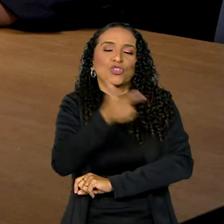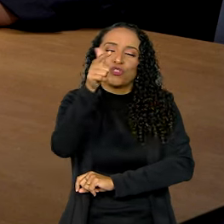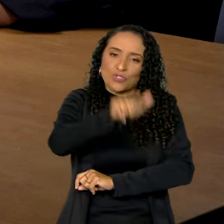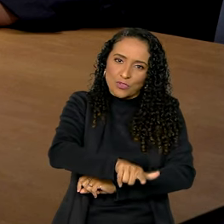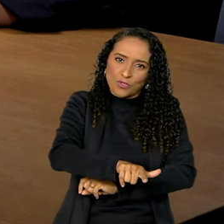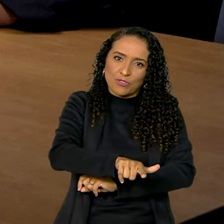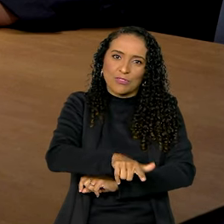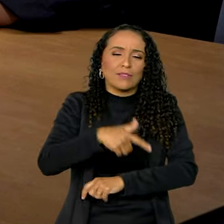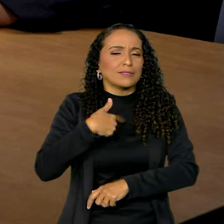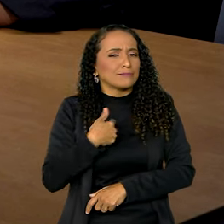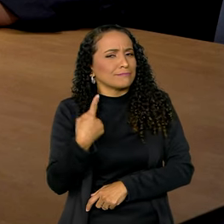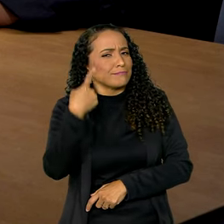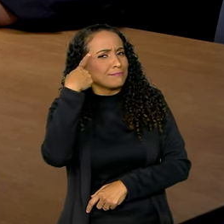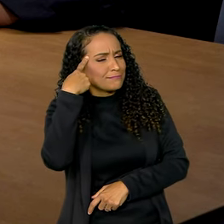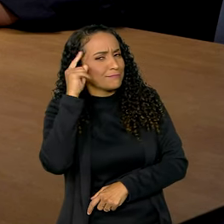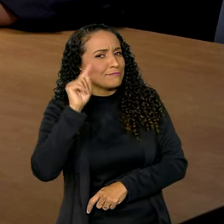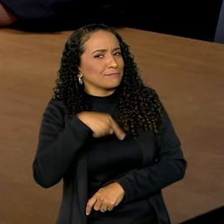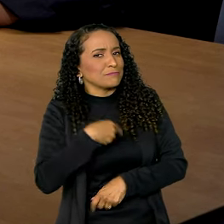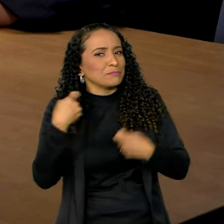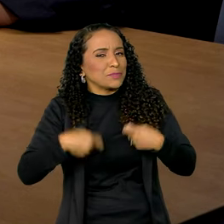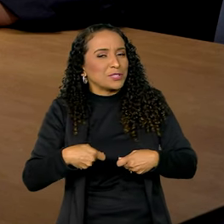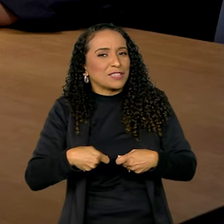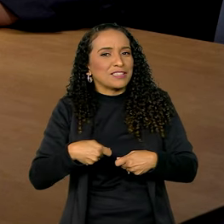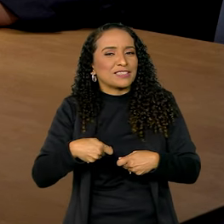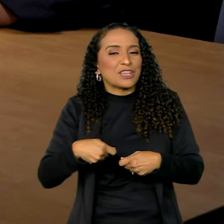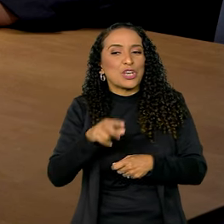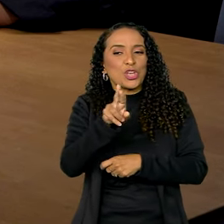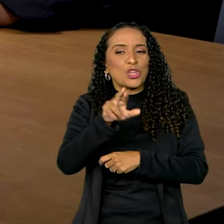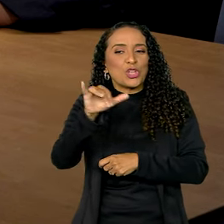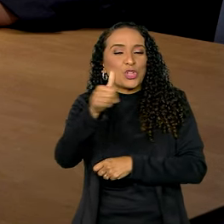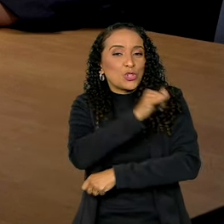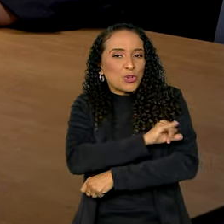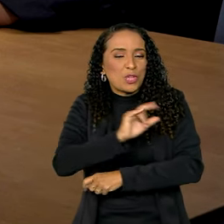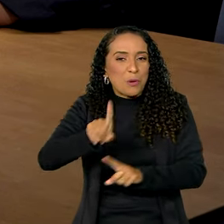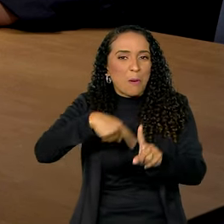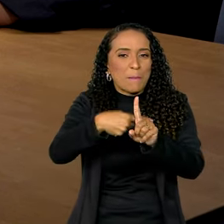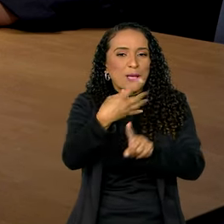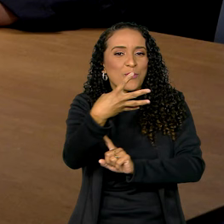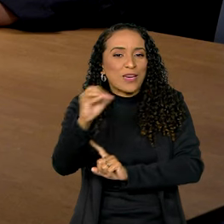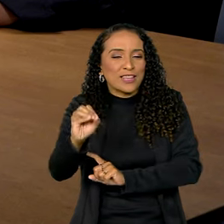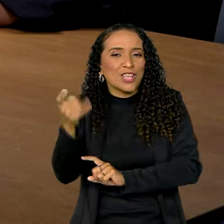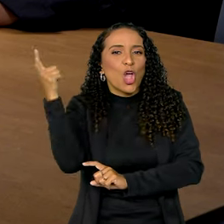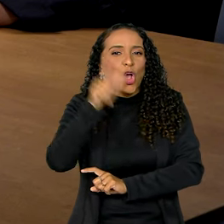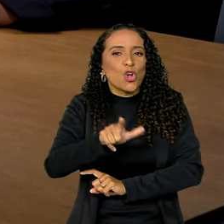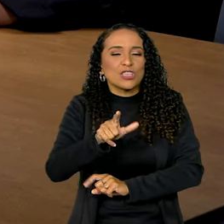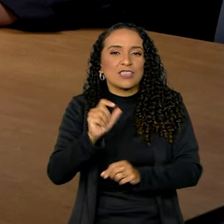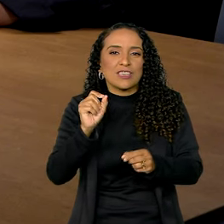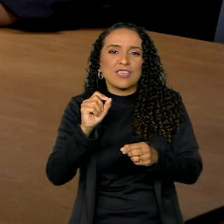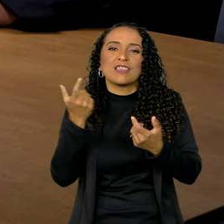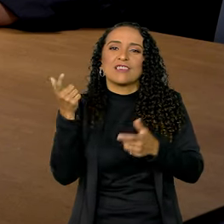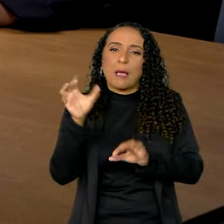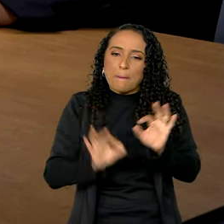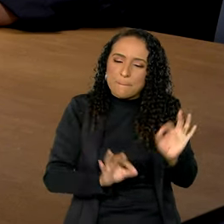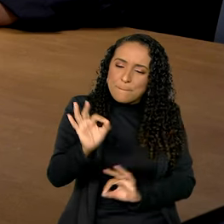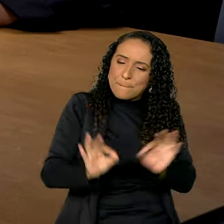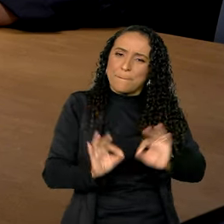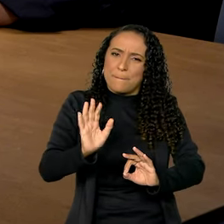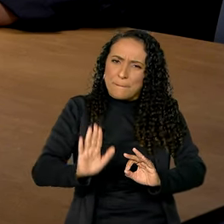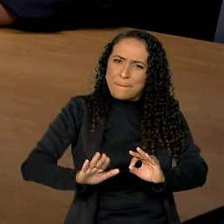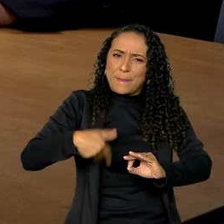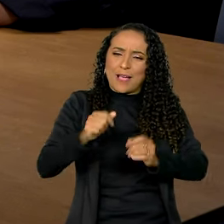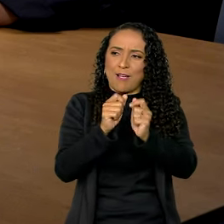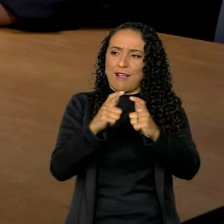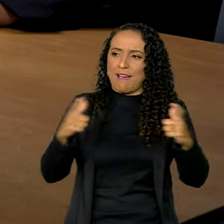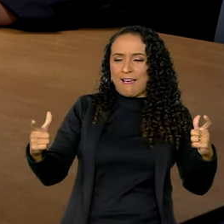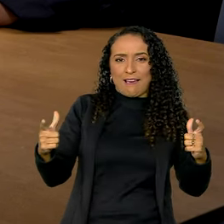de novo eu tô achando que a gente precisa talvez da rio mais 40 para que a gente consiga botar essa bola no chão né fazer uma